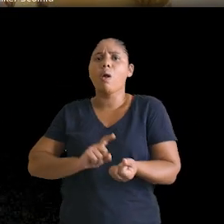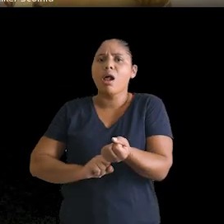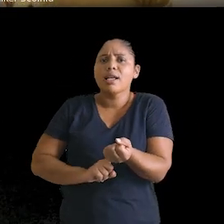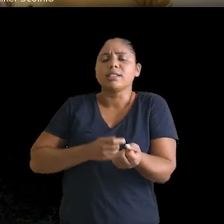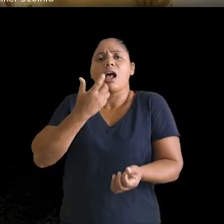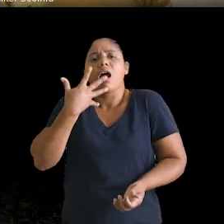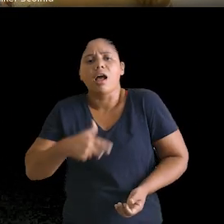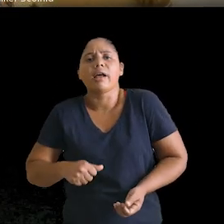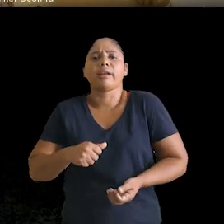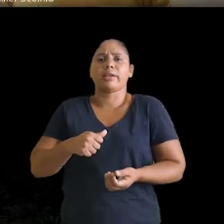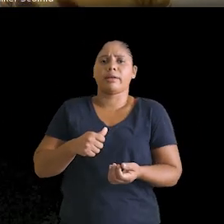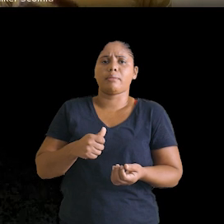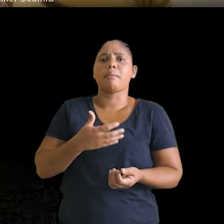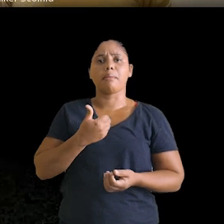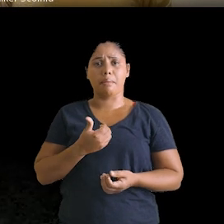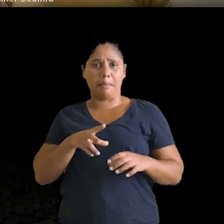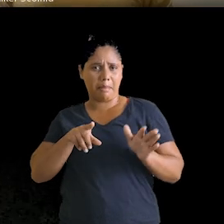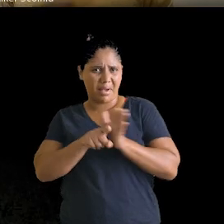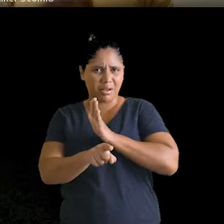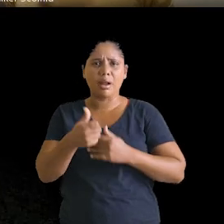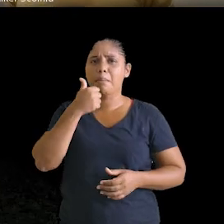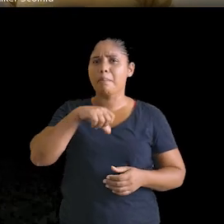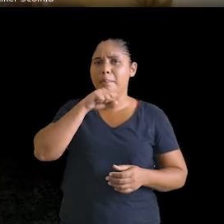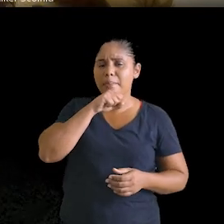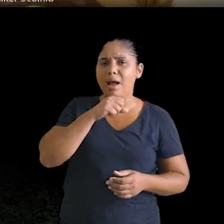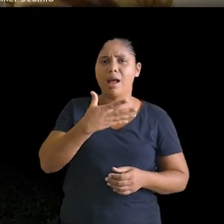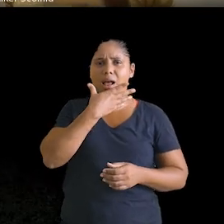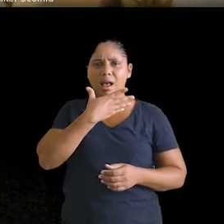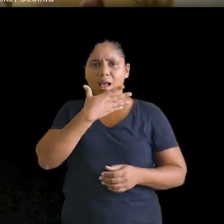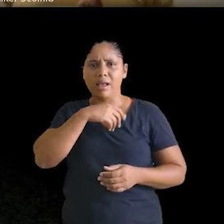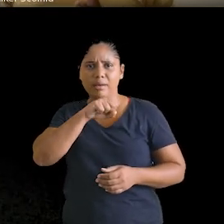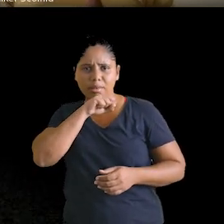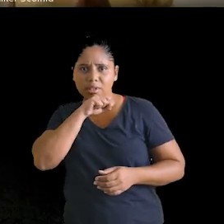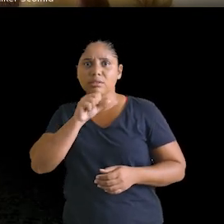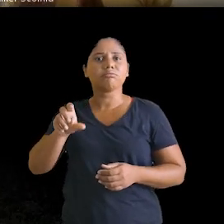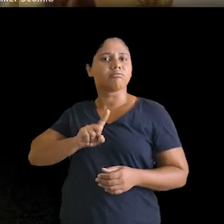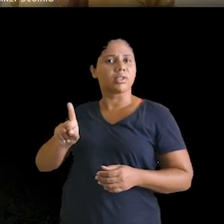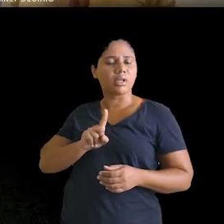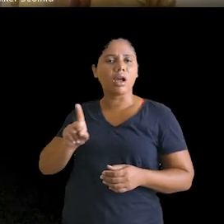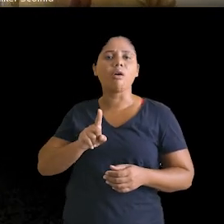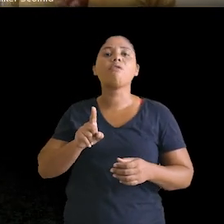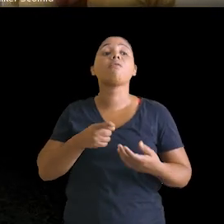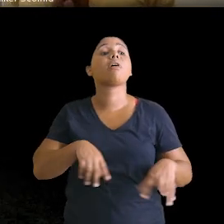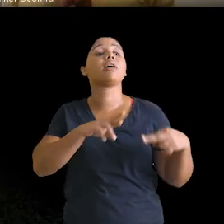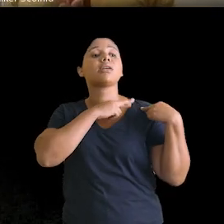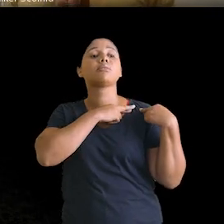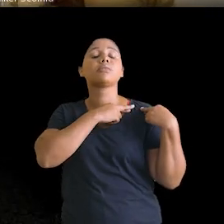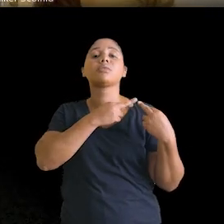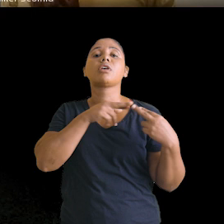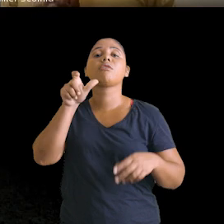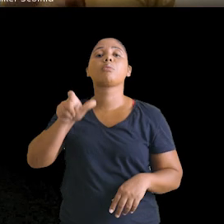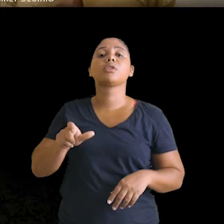ou responsáveis. Esposo, esposa, marido, a gente coloca assim parcerias sexuais, porque essa pessoa, tá? Esse homem